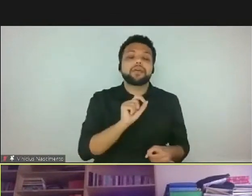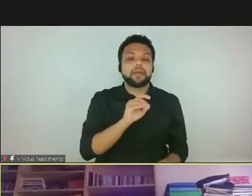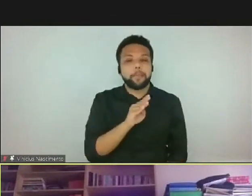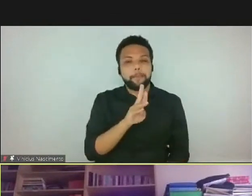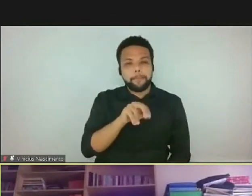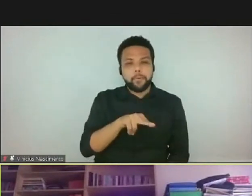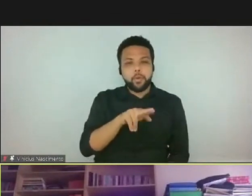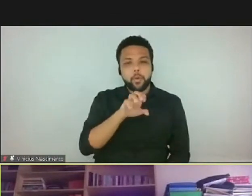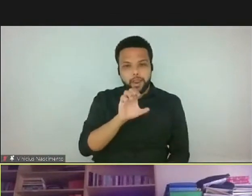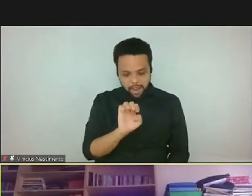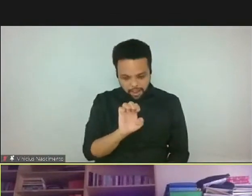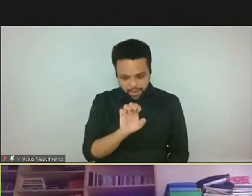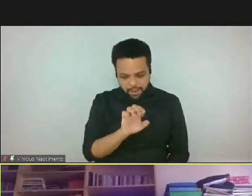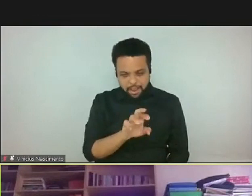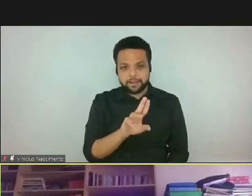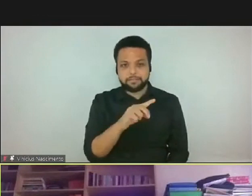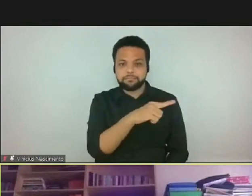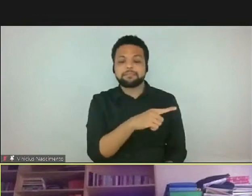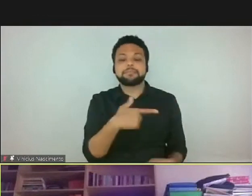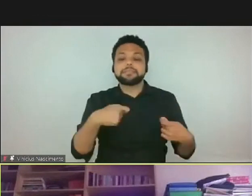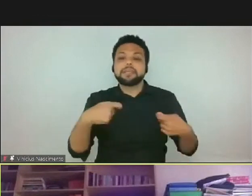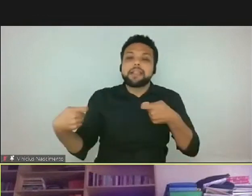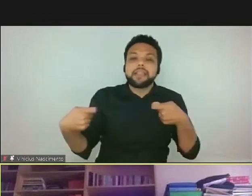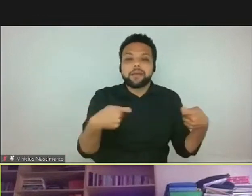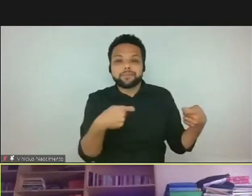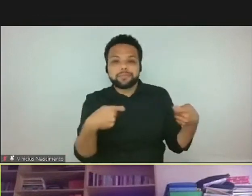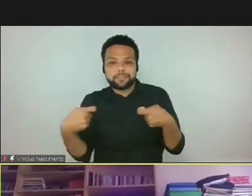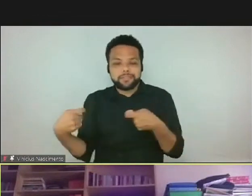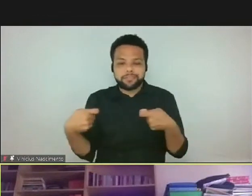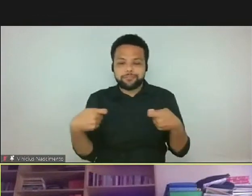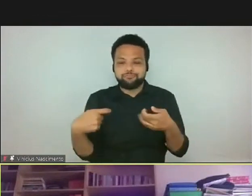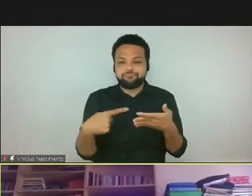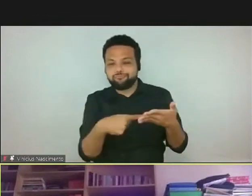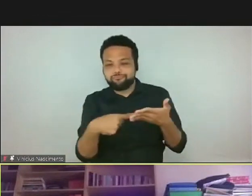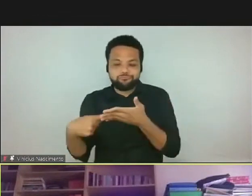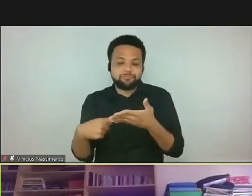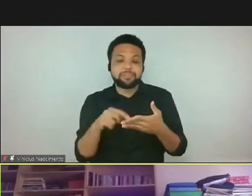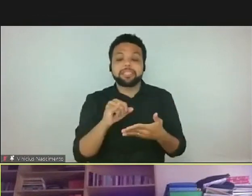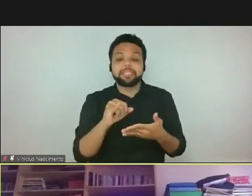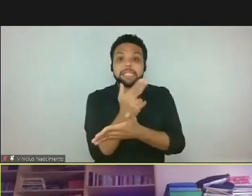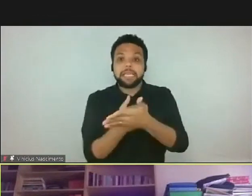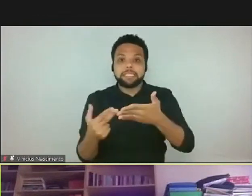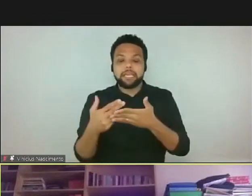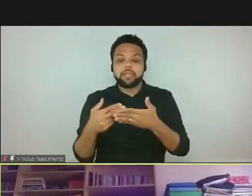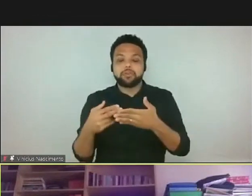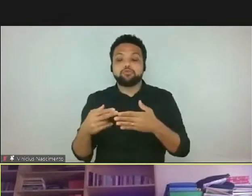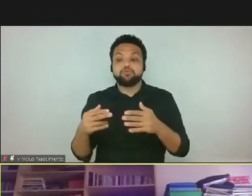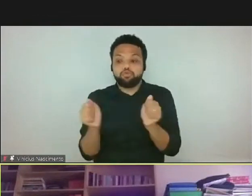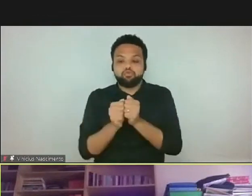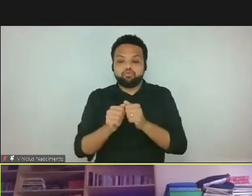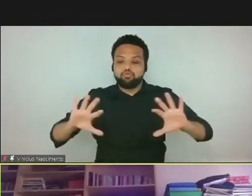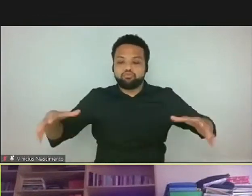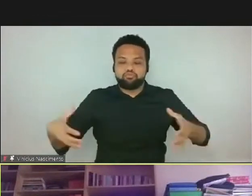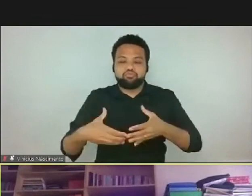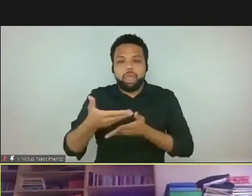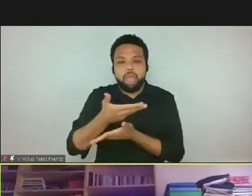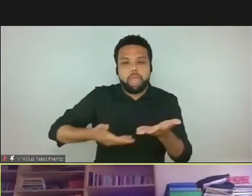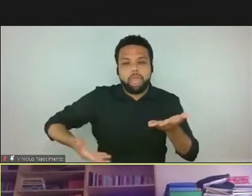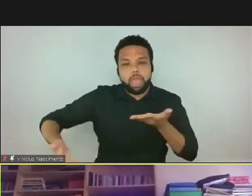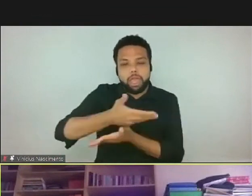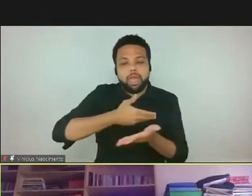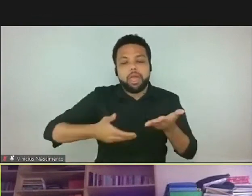eles teriam que fazer negociações, né, se eles fossem produzir um desenho coletivo e depois fazer